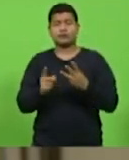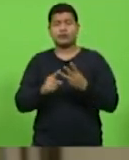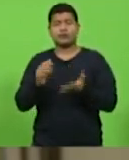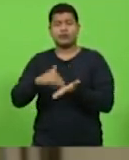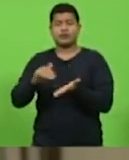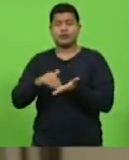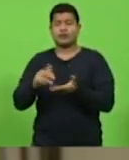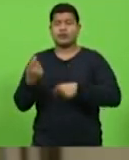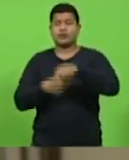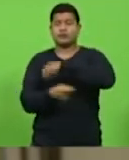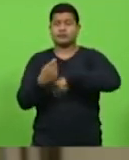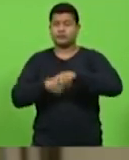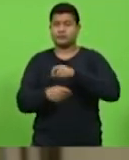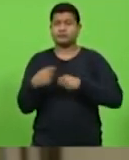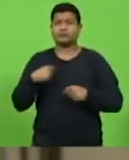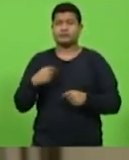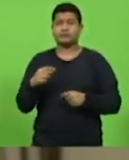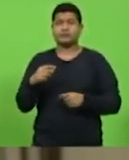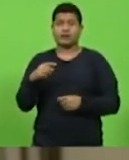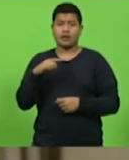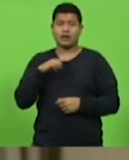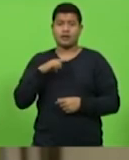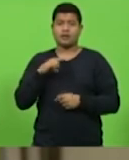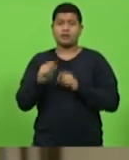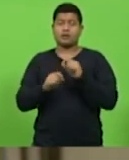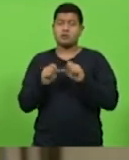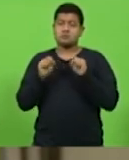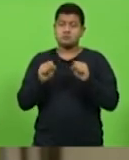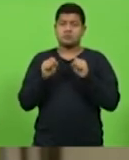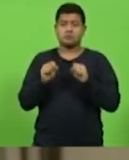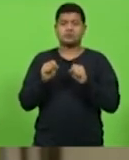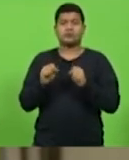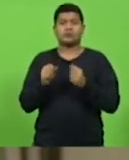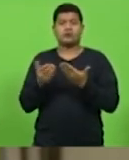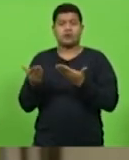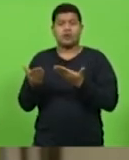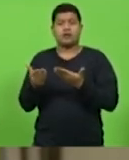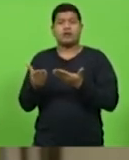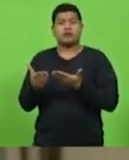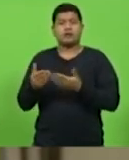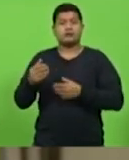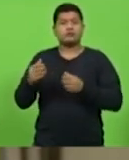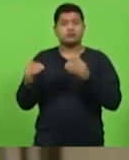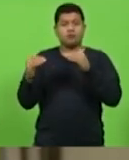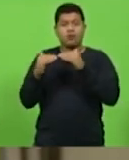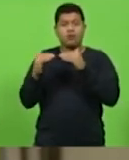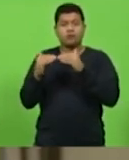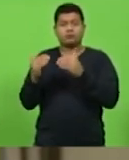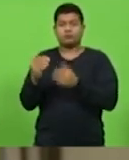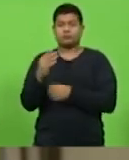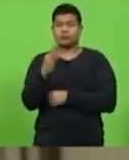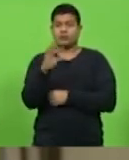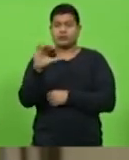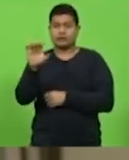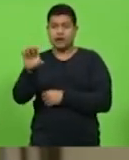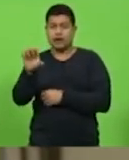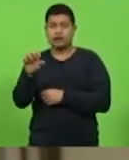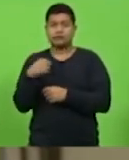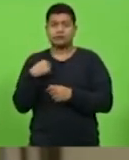da Administração estava entabulando a possibilidade jurídica do Estado pagar antecipadamente fornecedores quando isso se